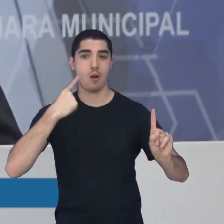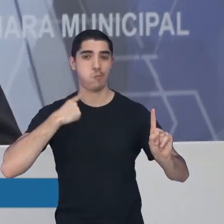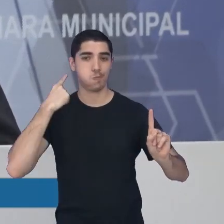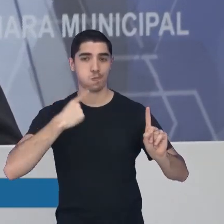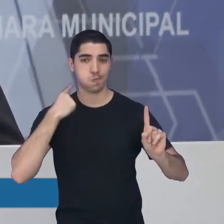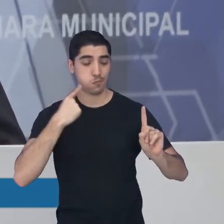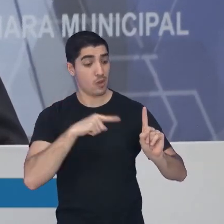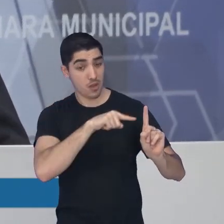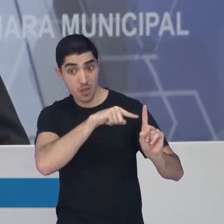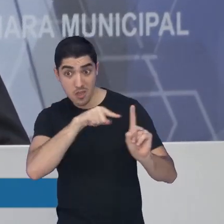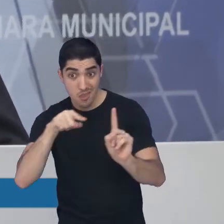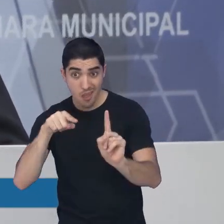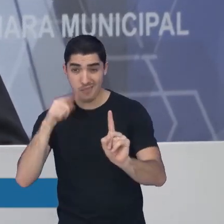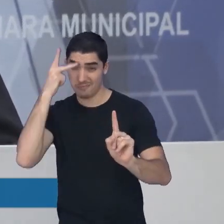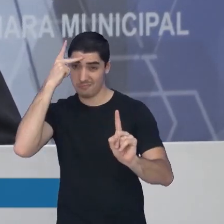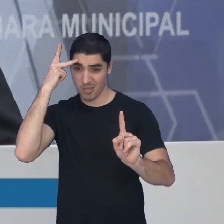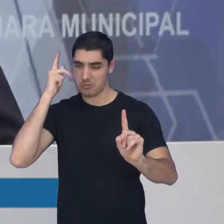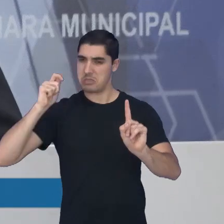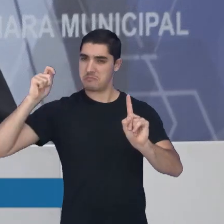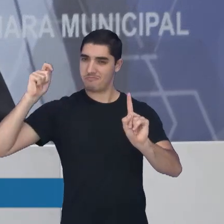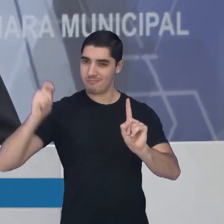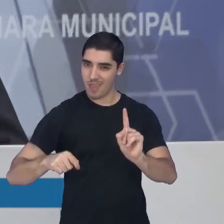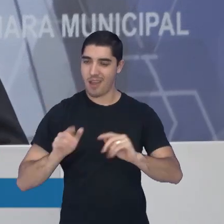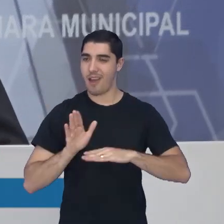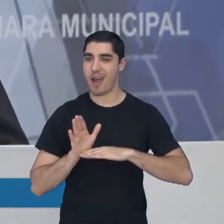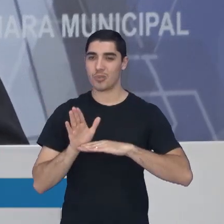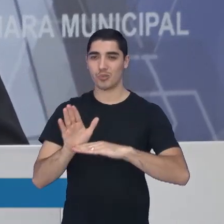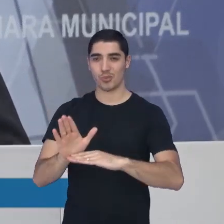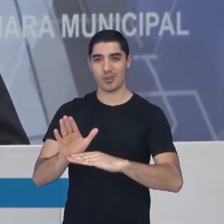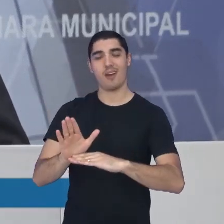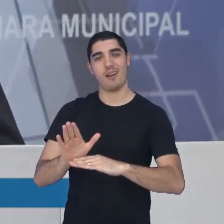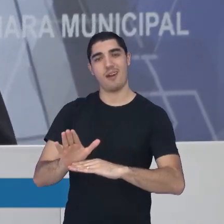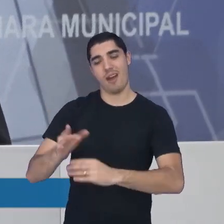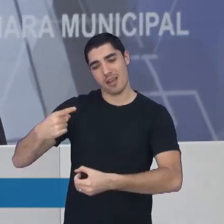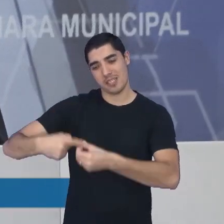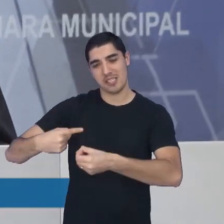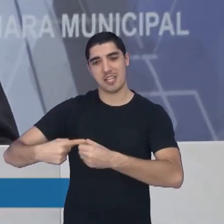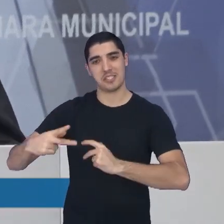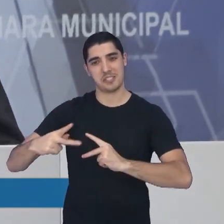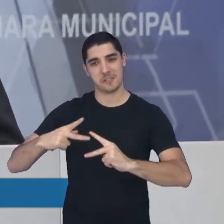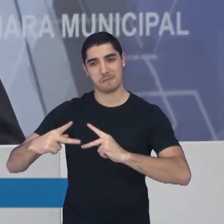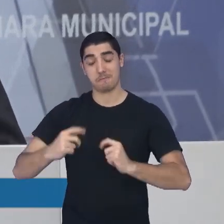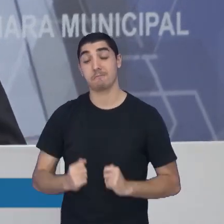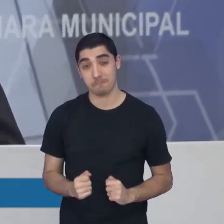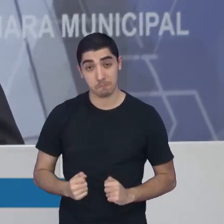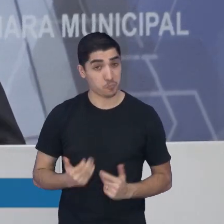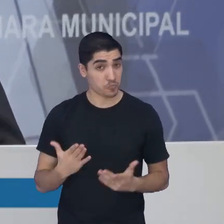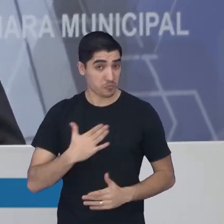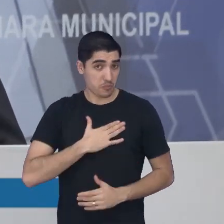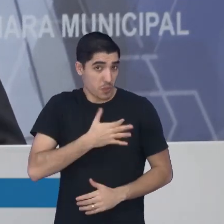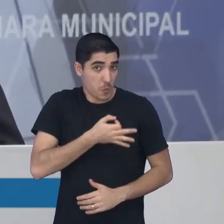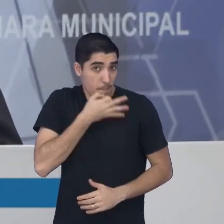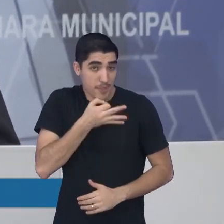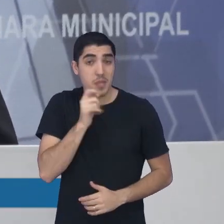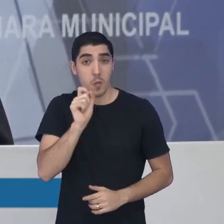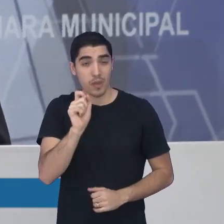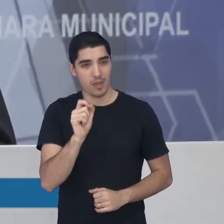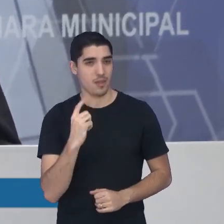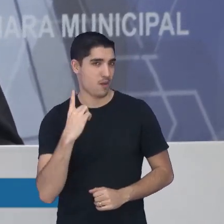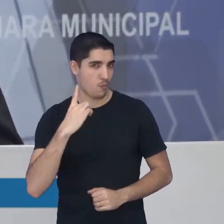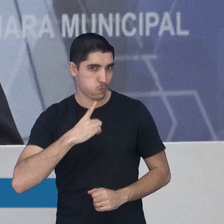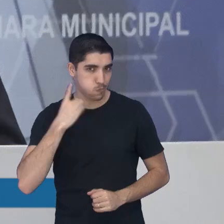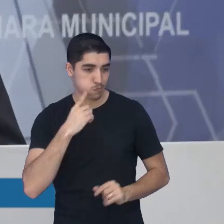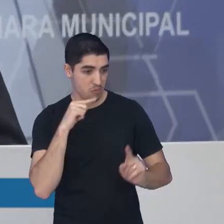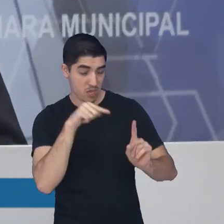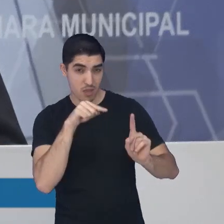humanos aptos a servirem a sociedade. Eu acho que o mais bonito que existe na profissão de quem